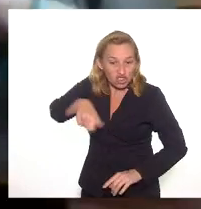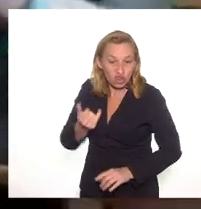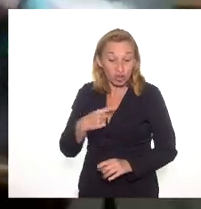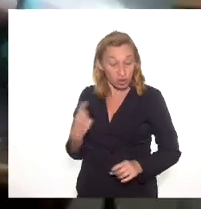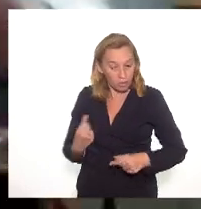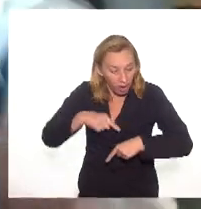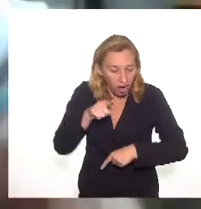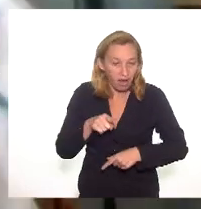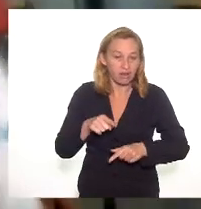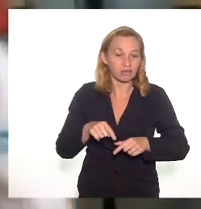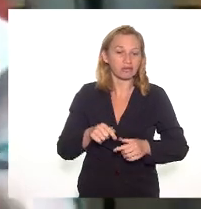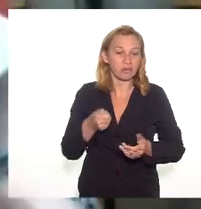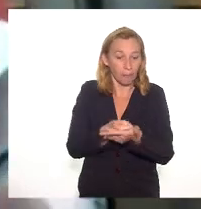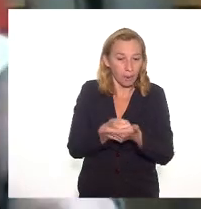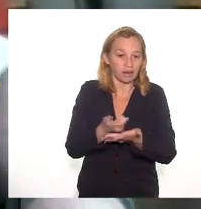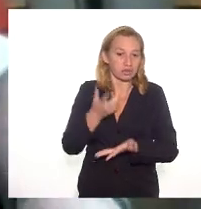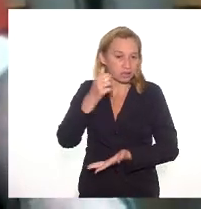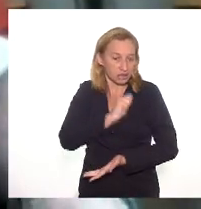André.